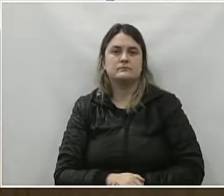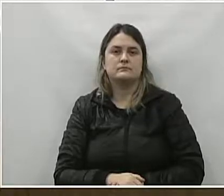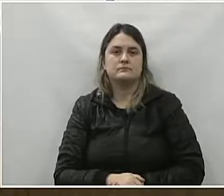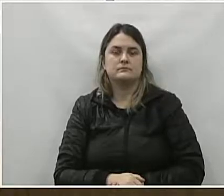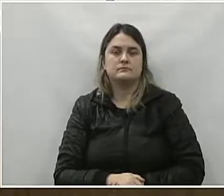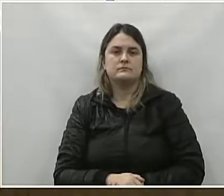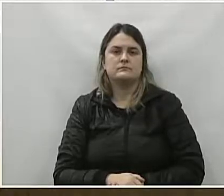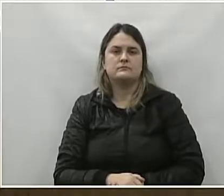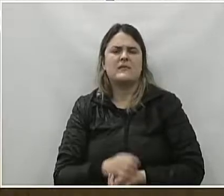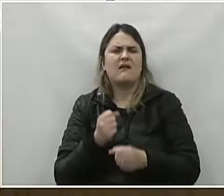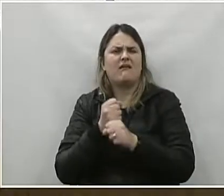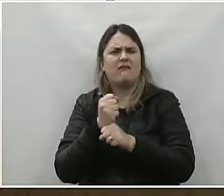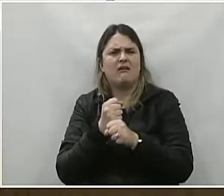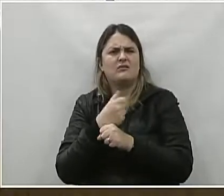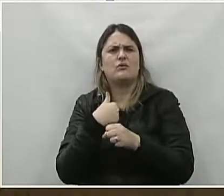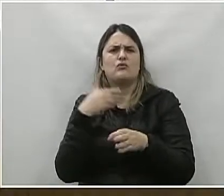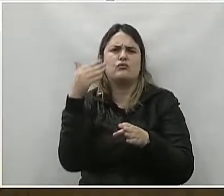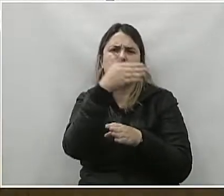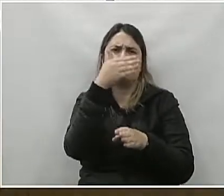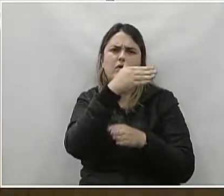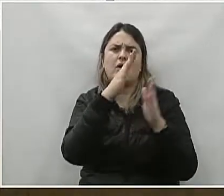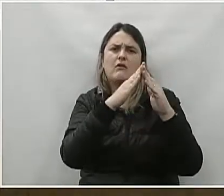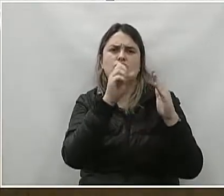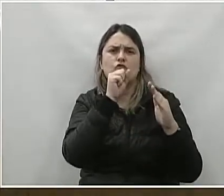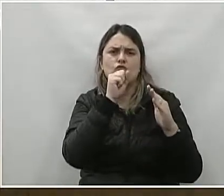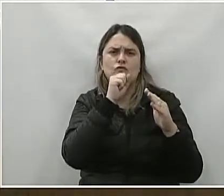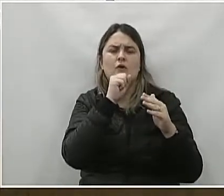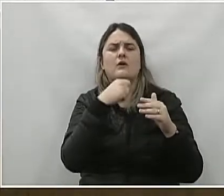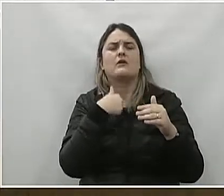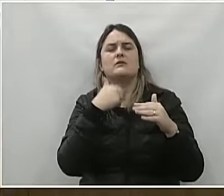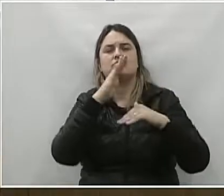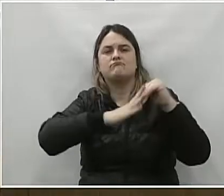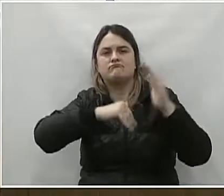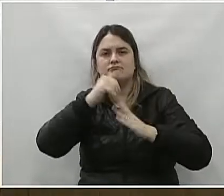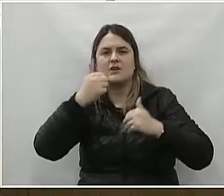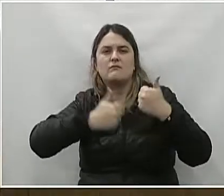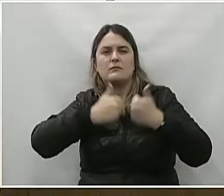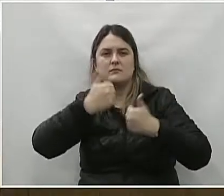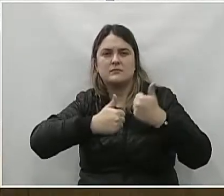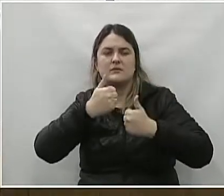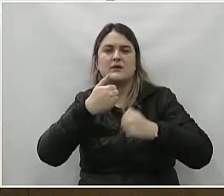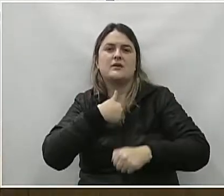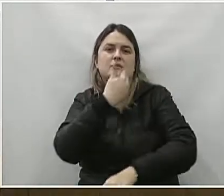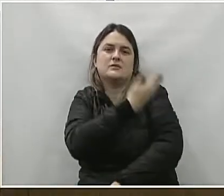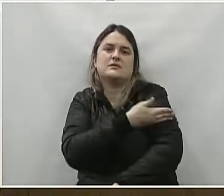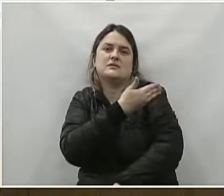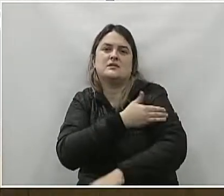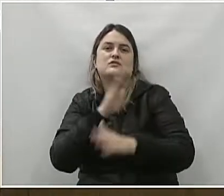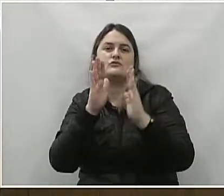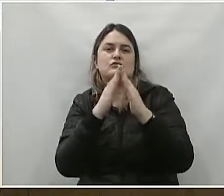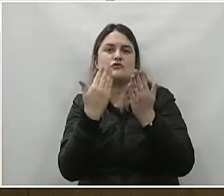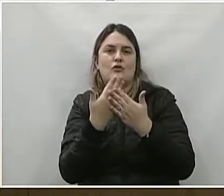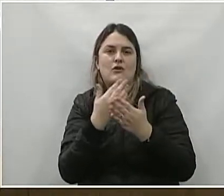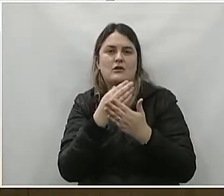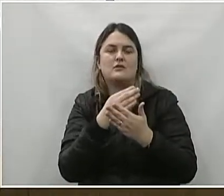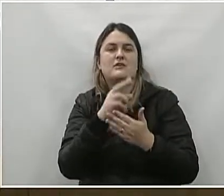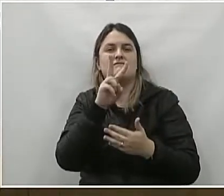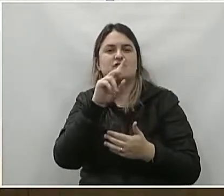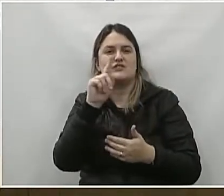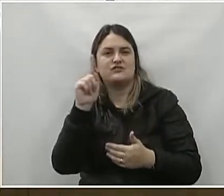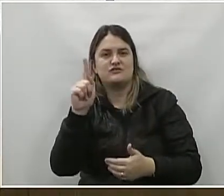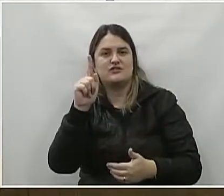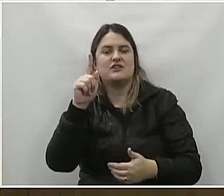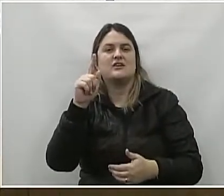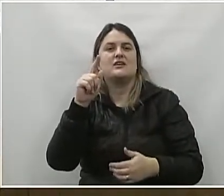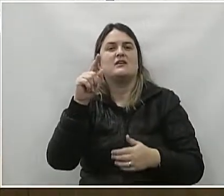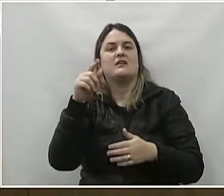Então, por anos, né, eu frequentei a sua casa, por anos eu joguei bola ali, treinava na escolinha VG Ferroviário, com o Valdir